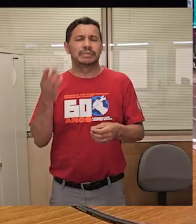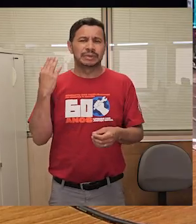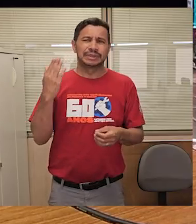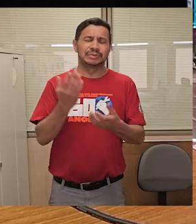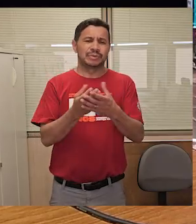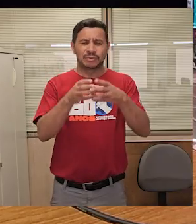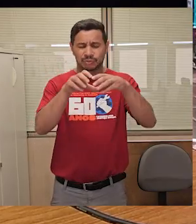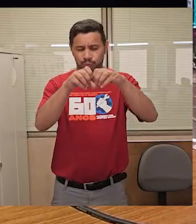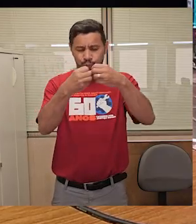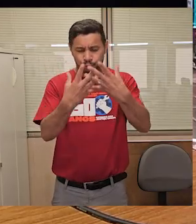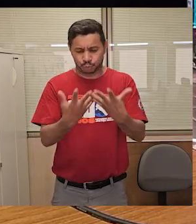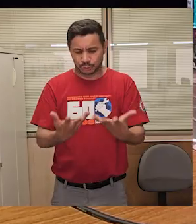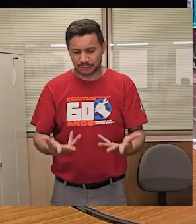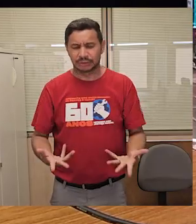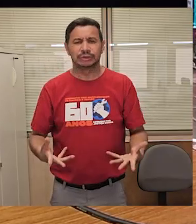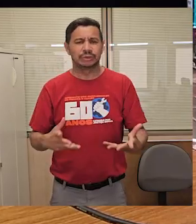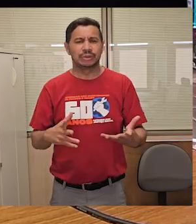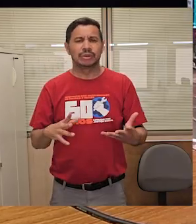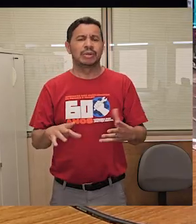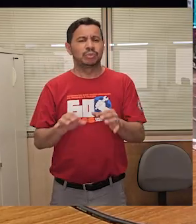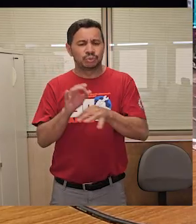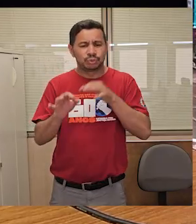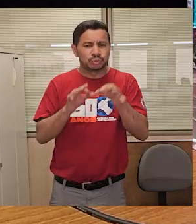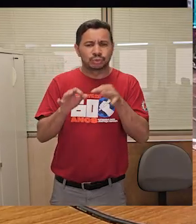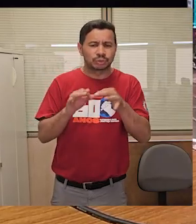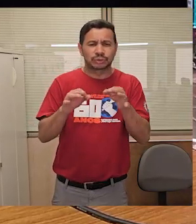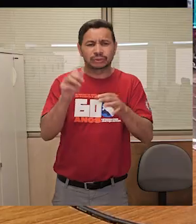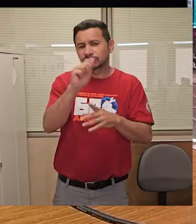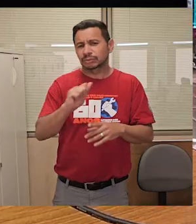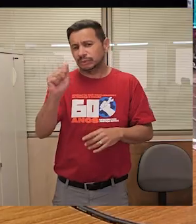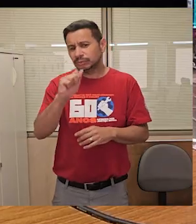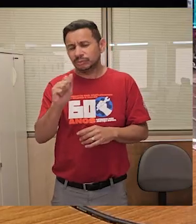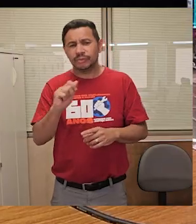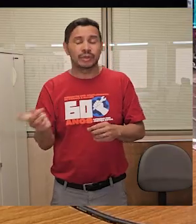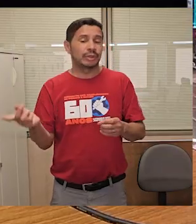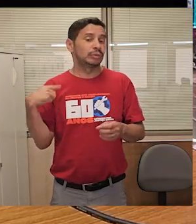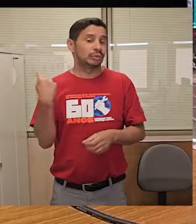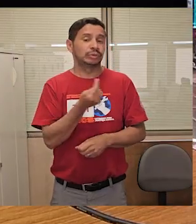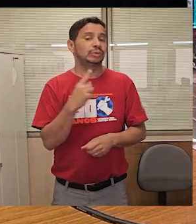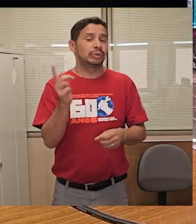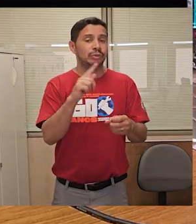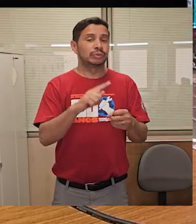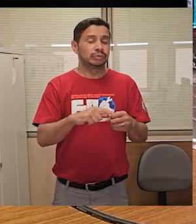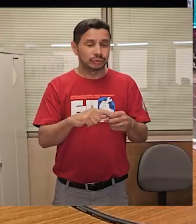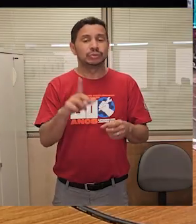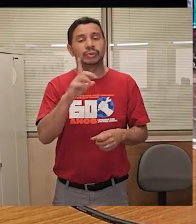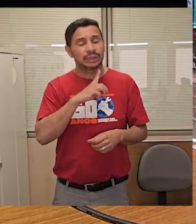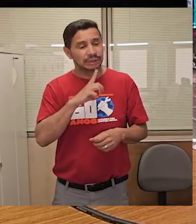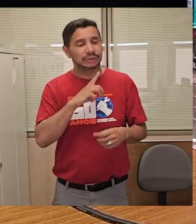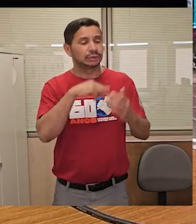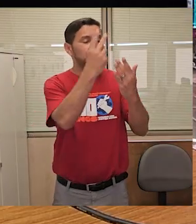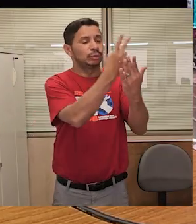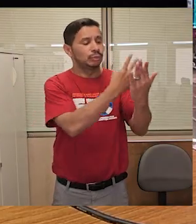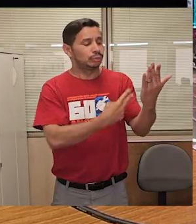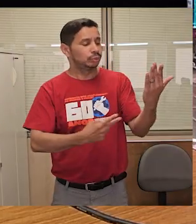destruição por parte do governo Bolsonaro das instituições. A gente voltou para o mapa da fome,